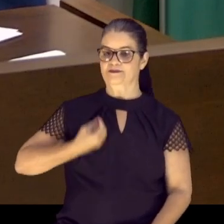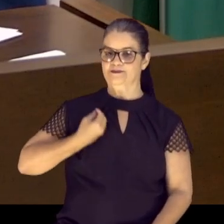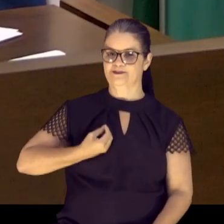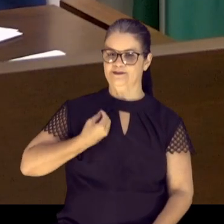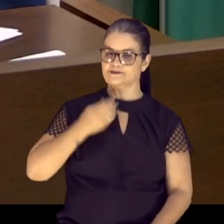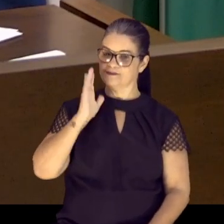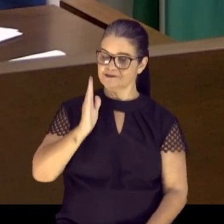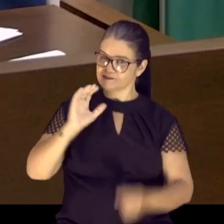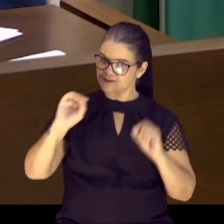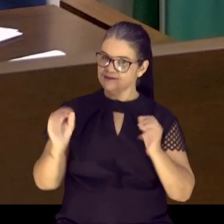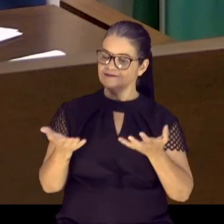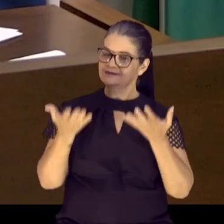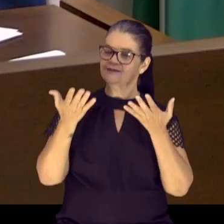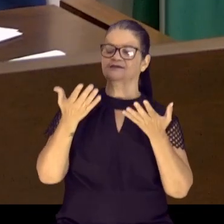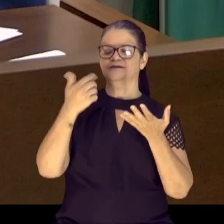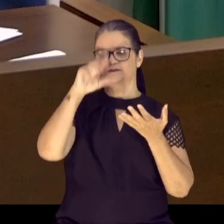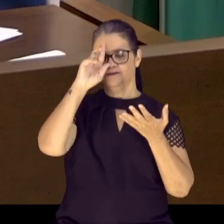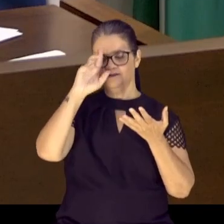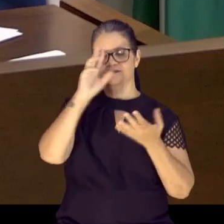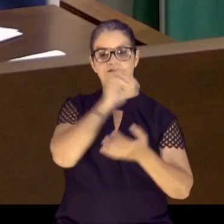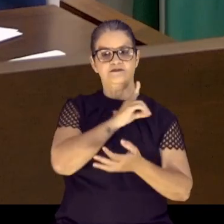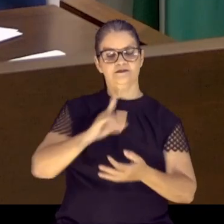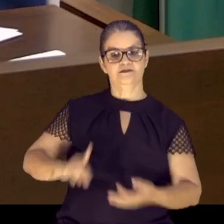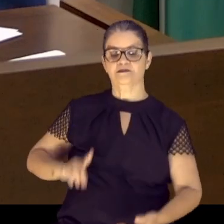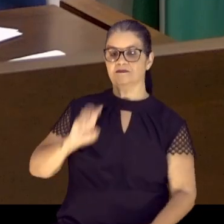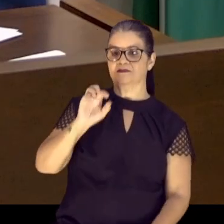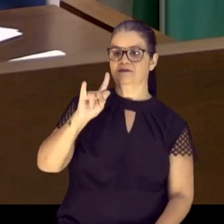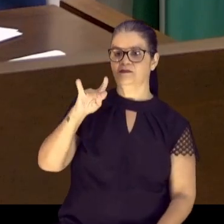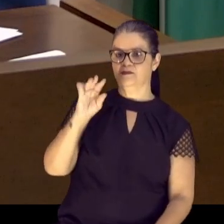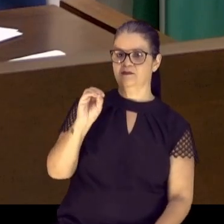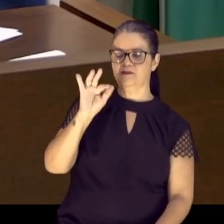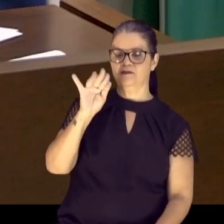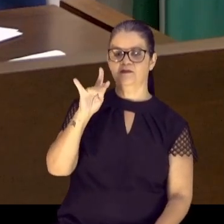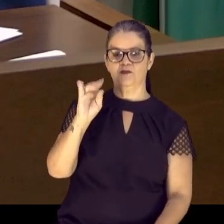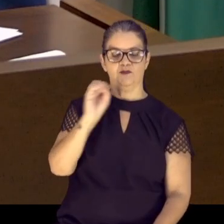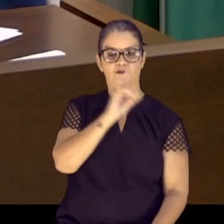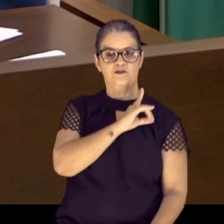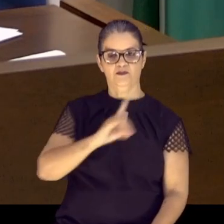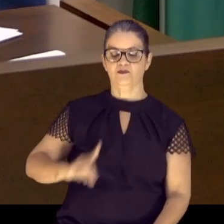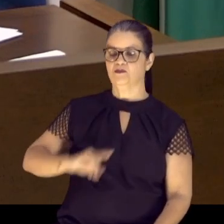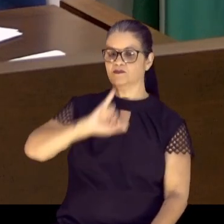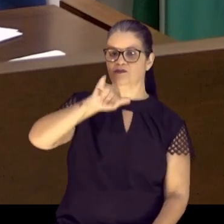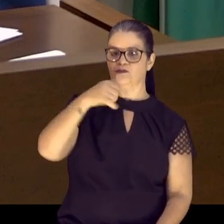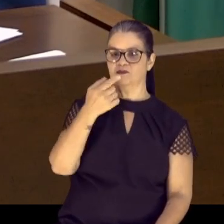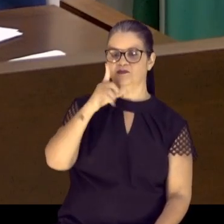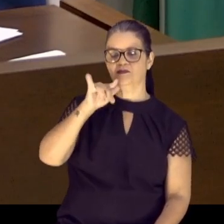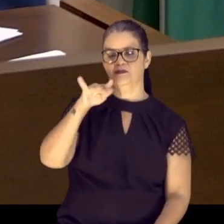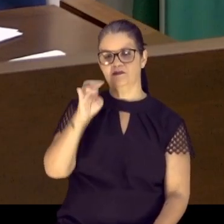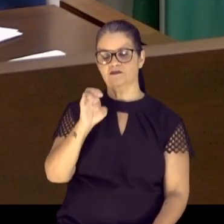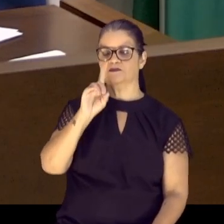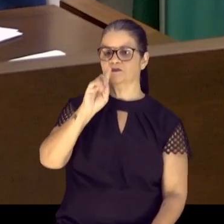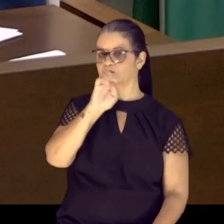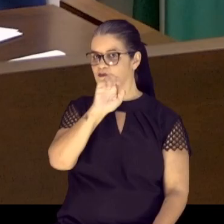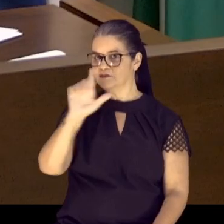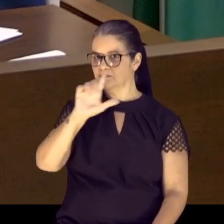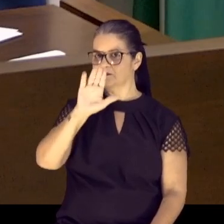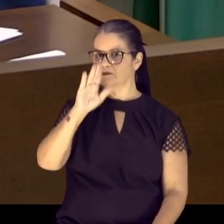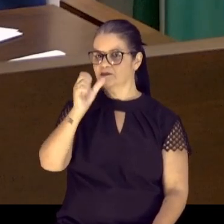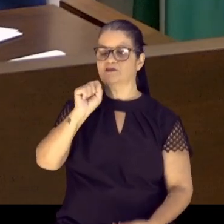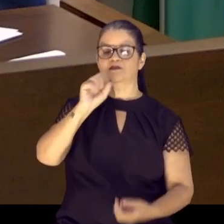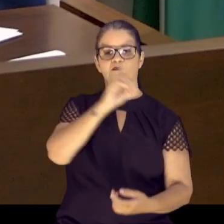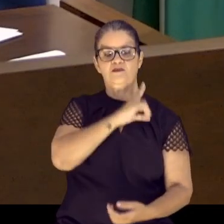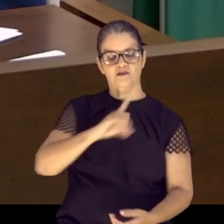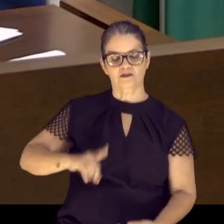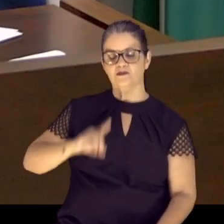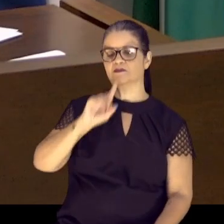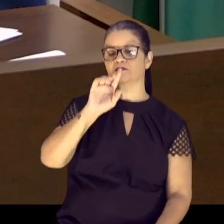já neste evento. Excelentíssimo senhor deputado Heriberto Filho, deputado João Nadege, deputado Doriel Barros, deputado Agroilson